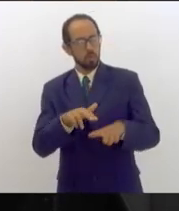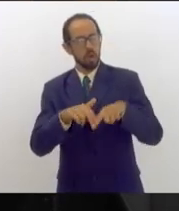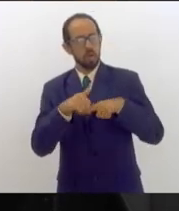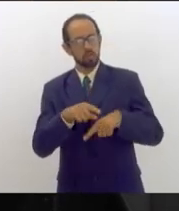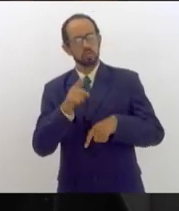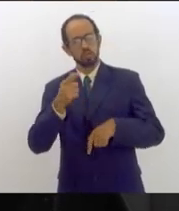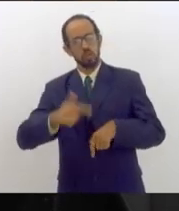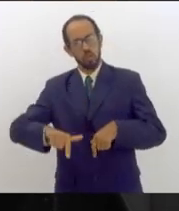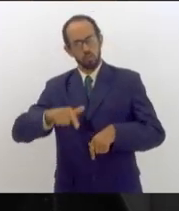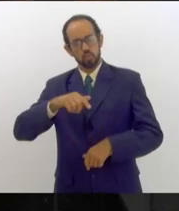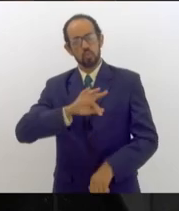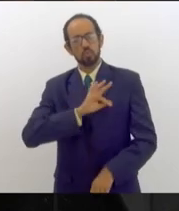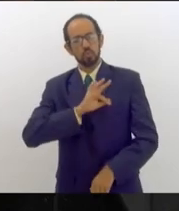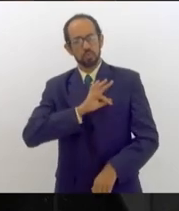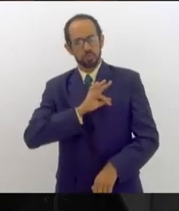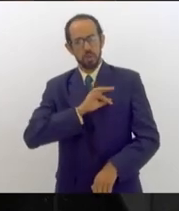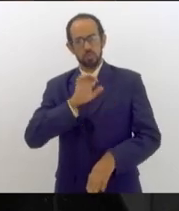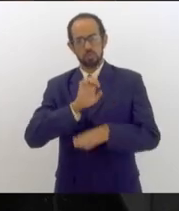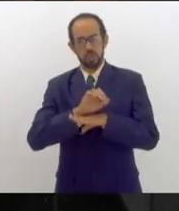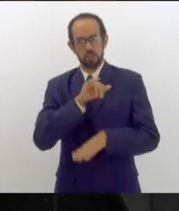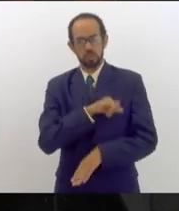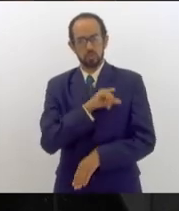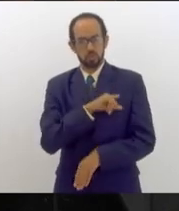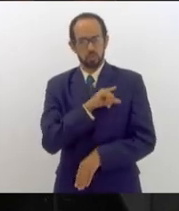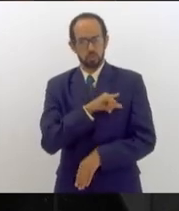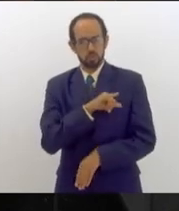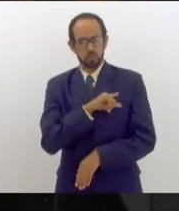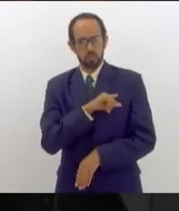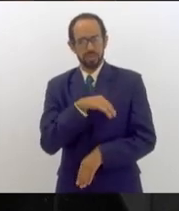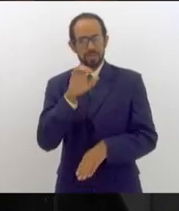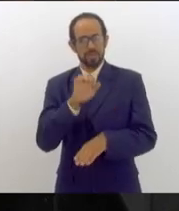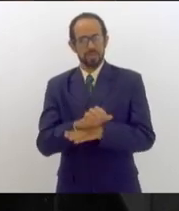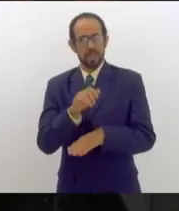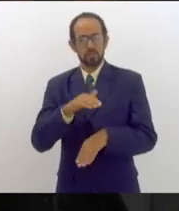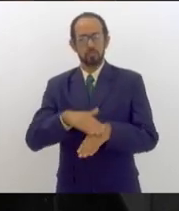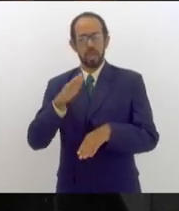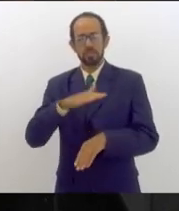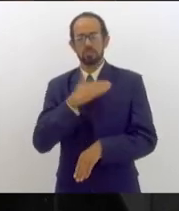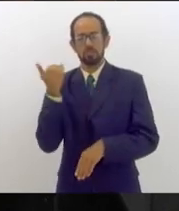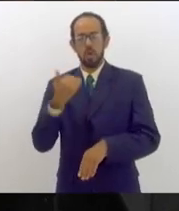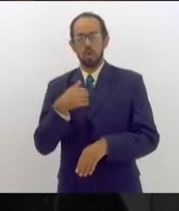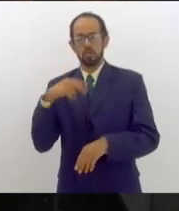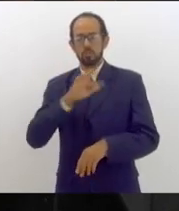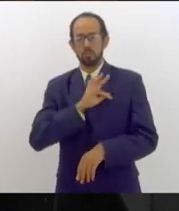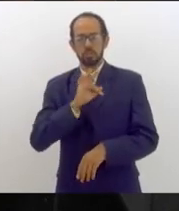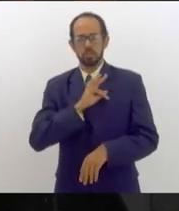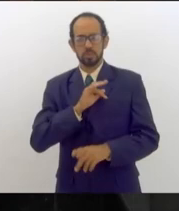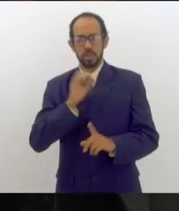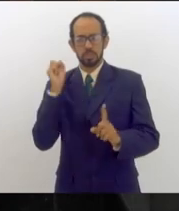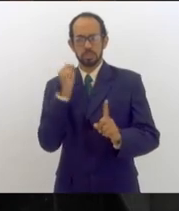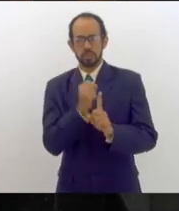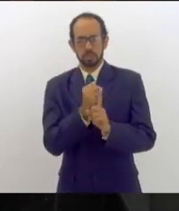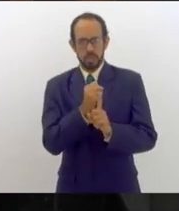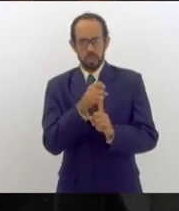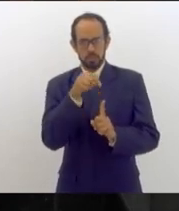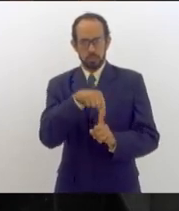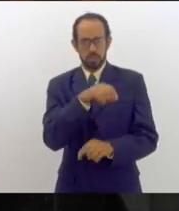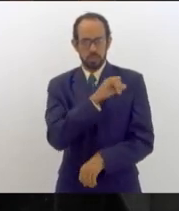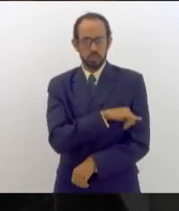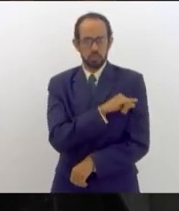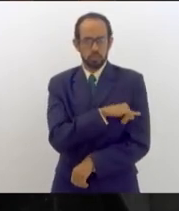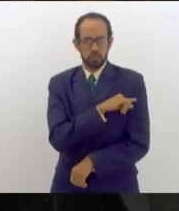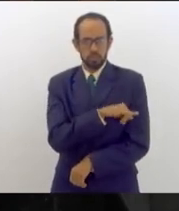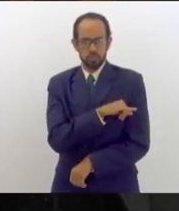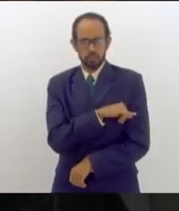mais um policial aqui no estado do Rio de Janeiro estado que por sinal mais morrem policiais assassinados a gente sabe o quanto é difícil